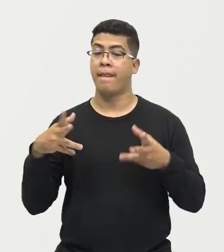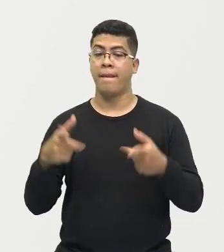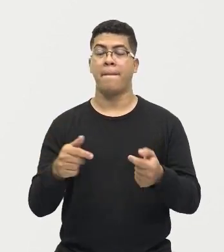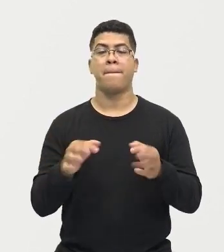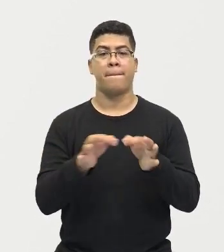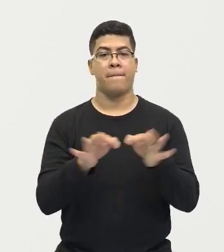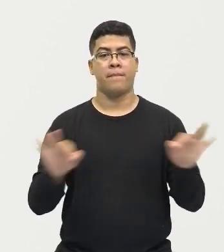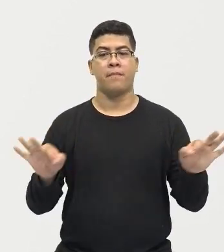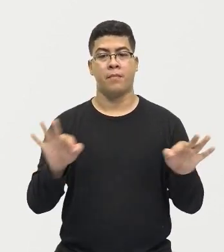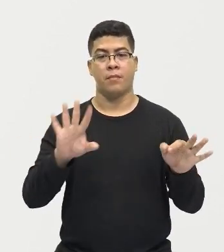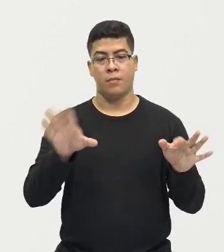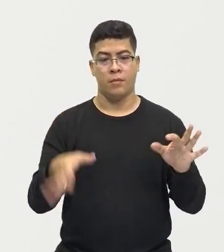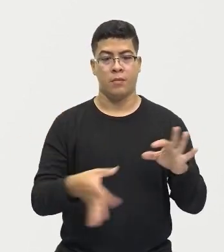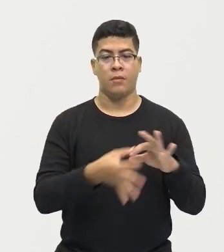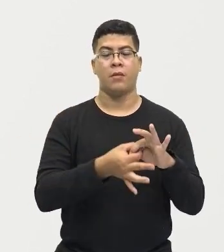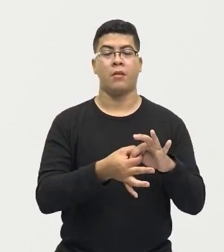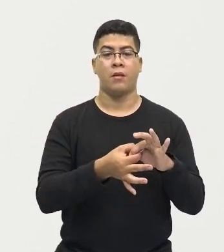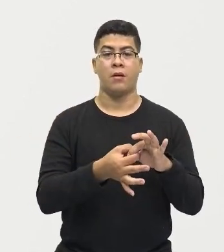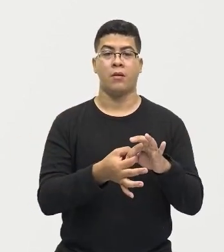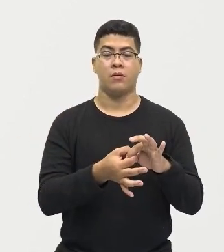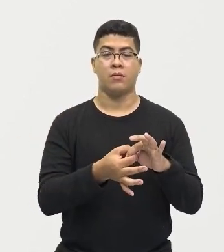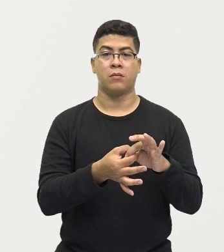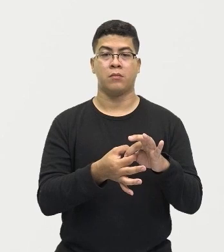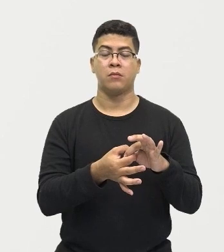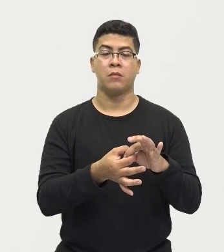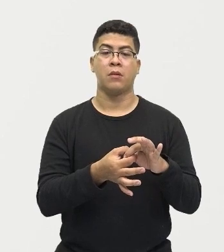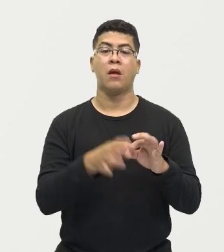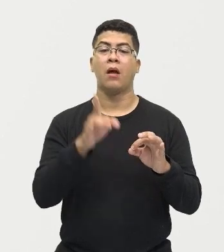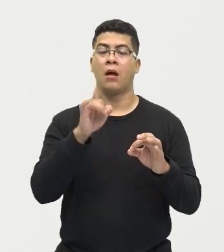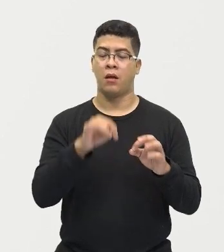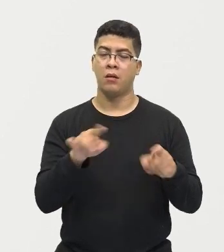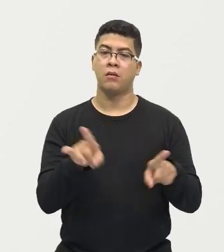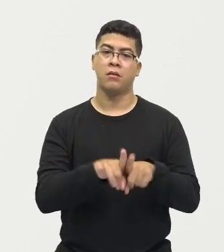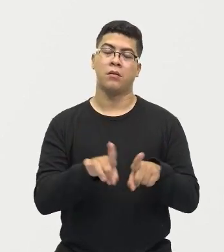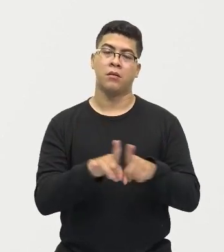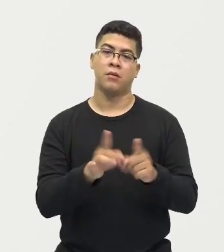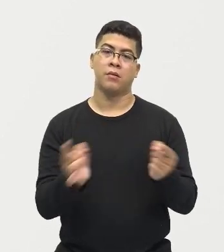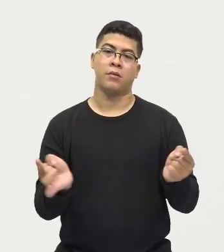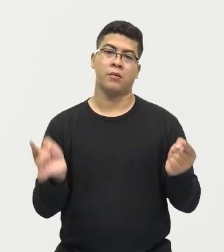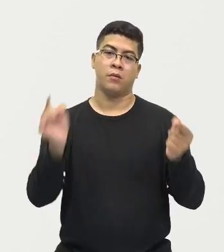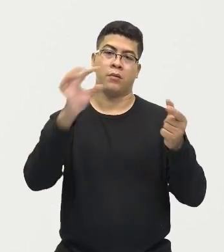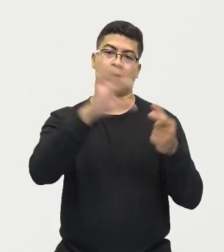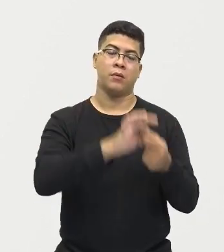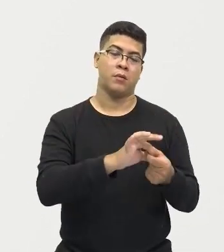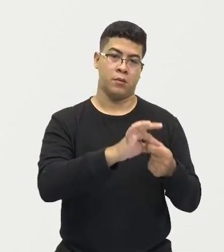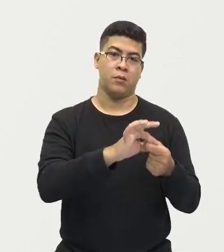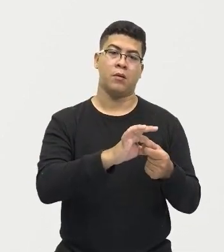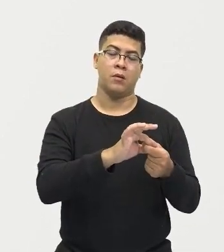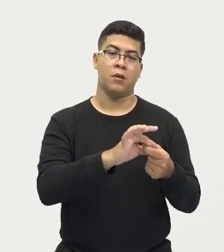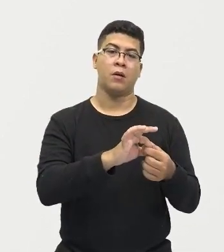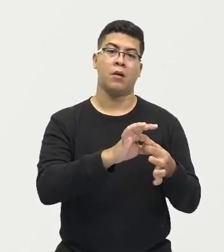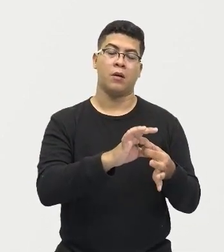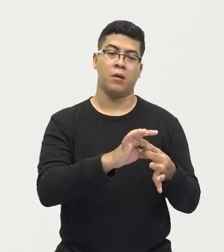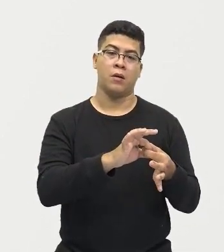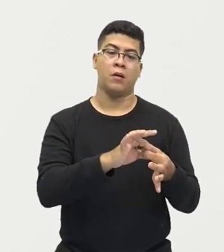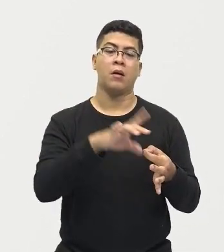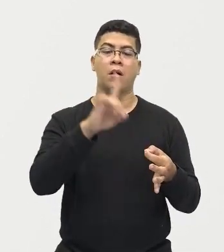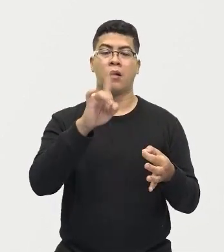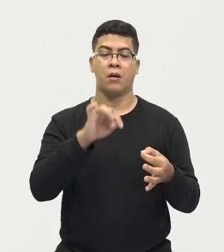aqui, subordinada à oração principal, ela está fazendo esse papel de objeto